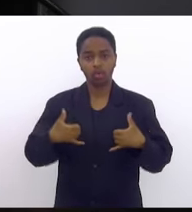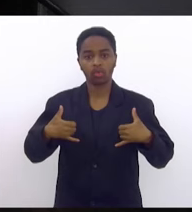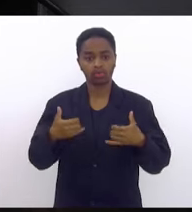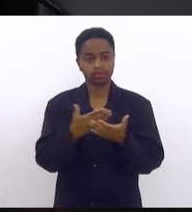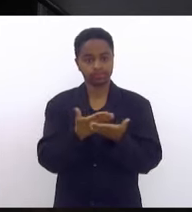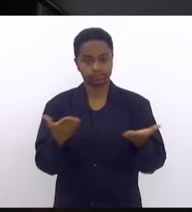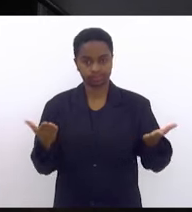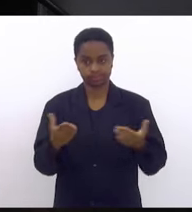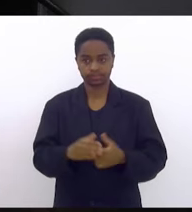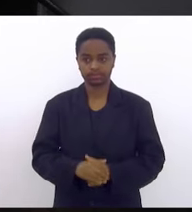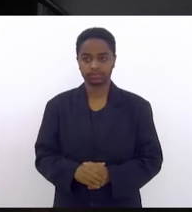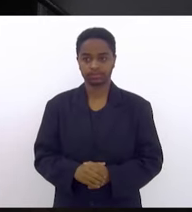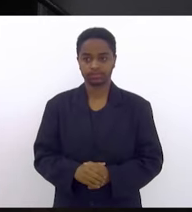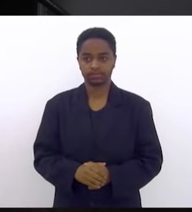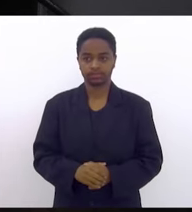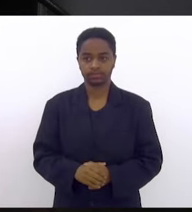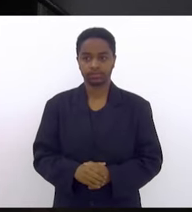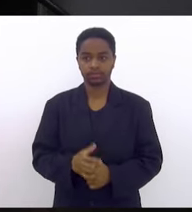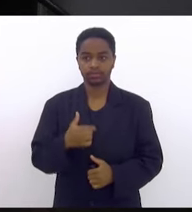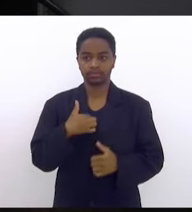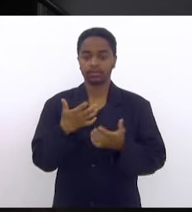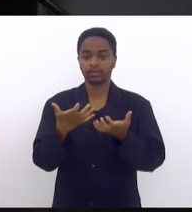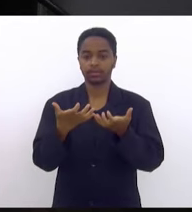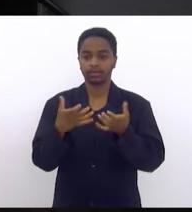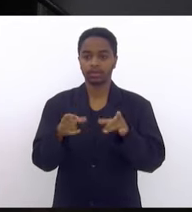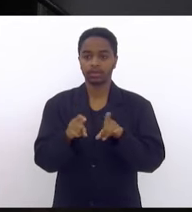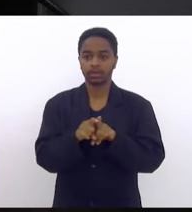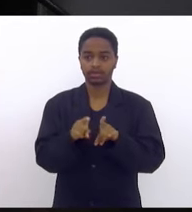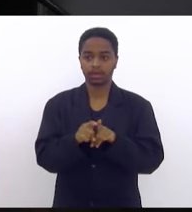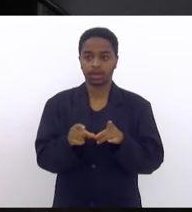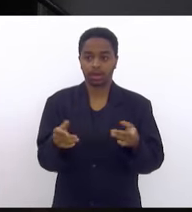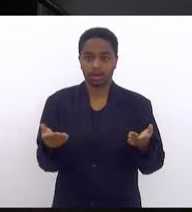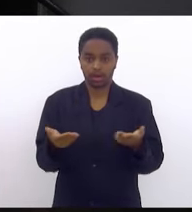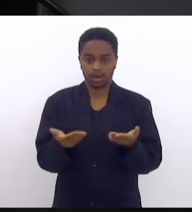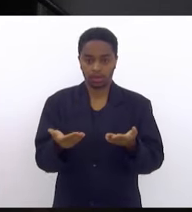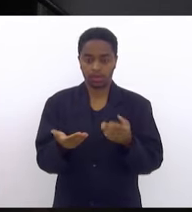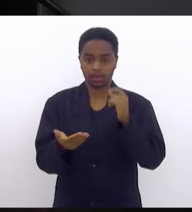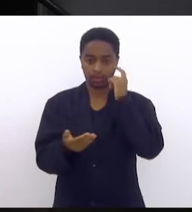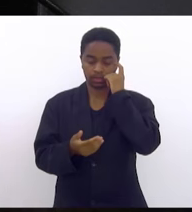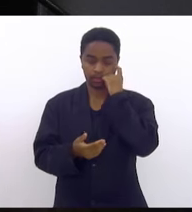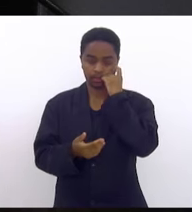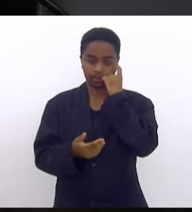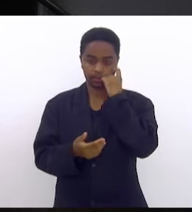vocês. Eu queria que esse momento ele fosse